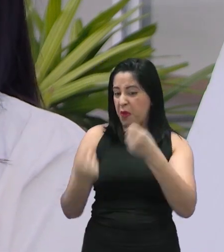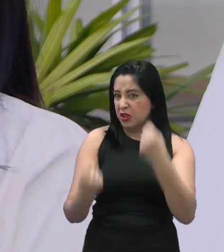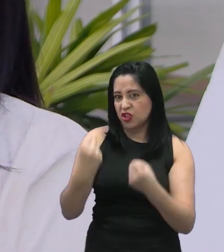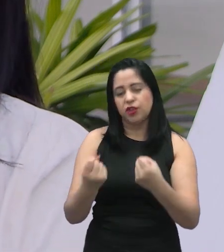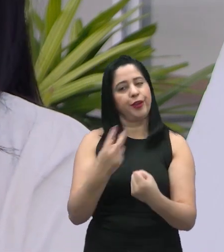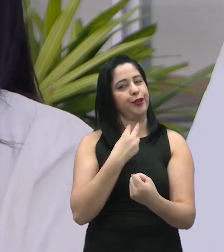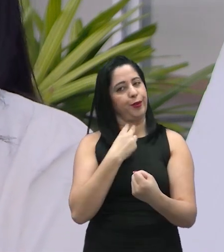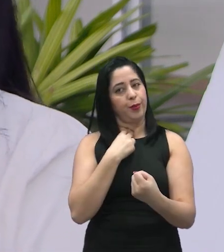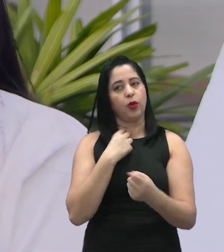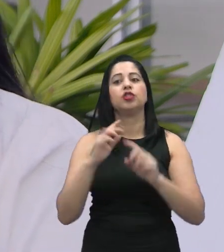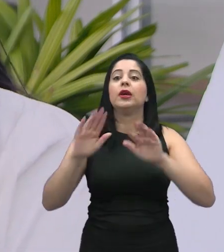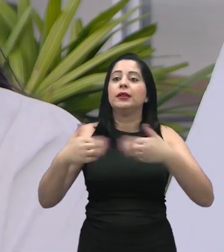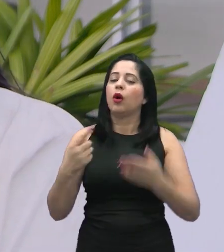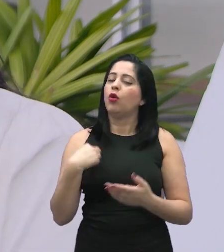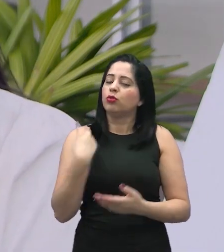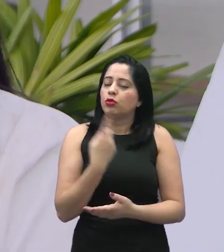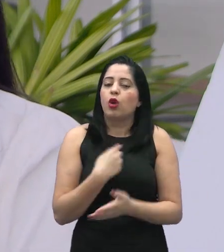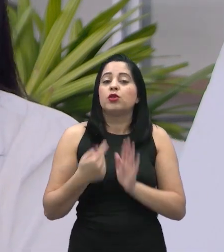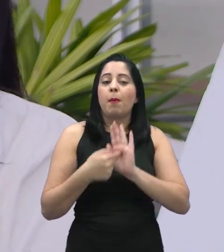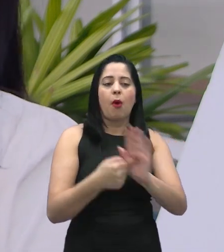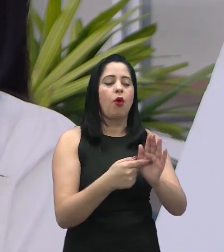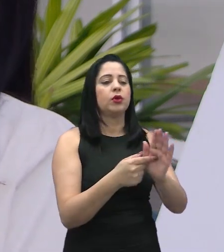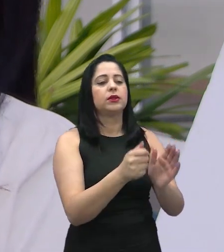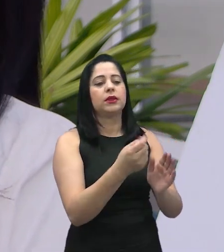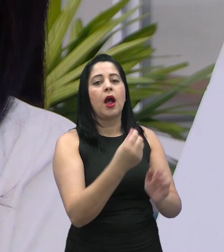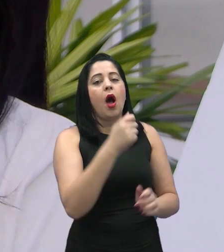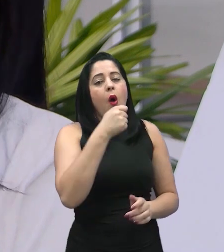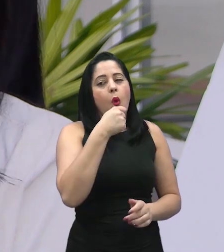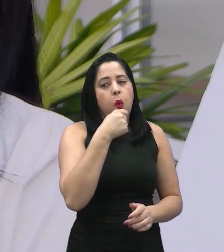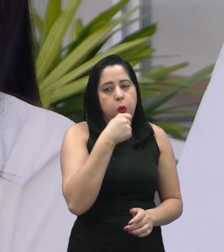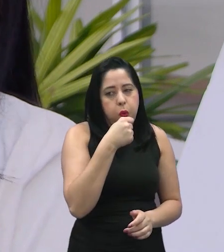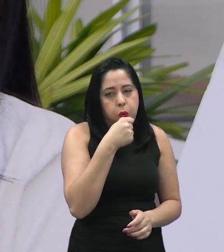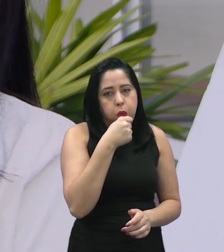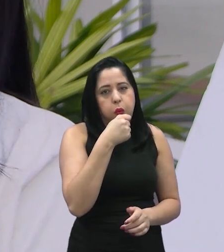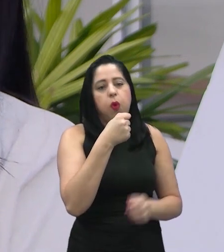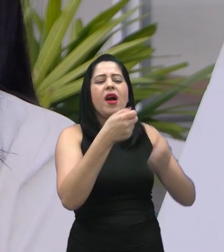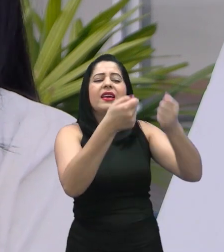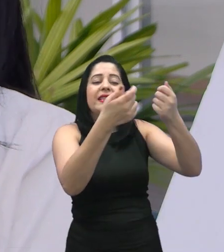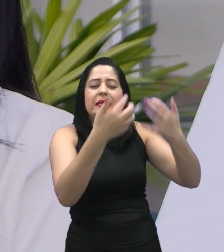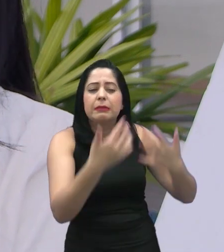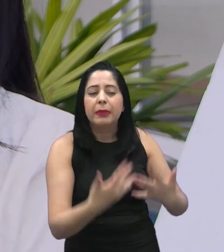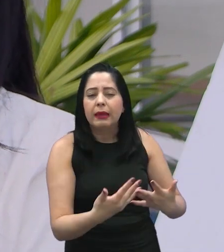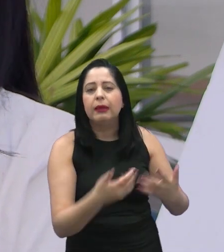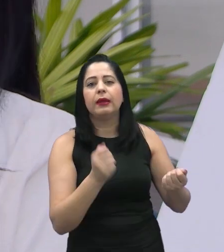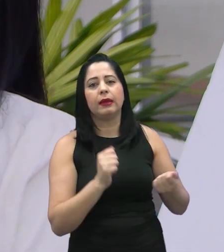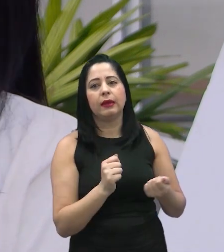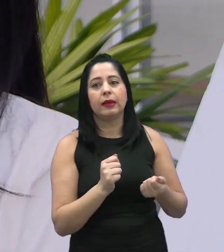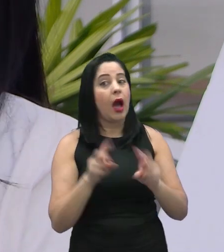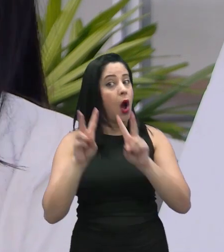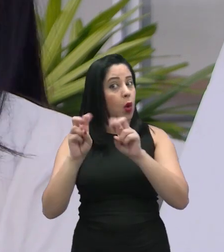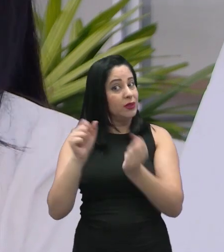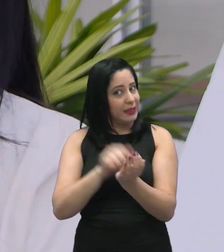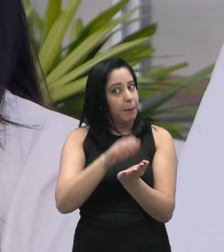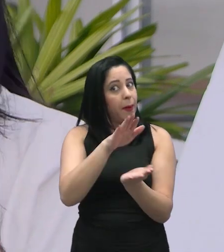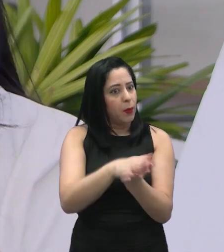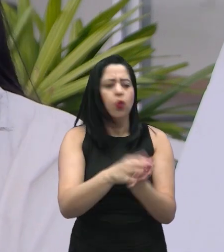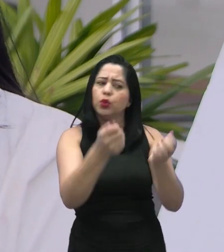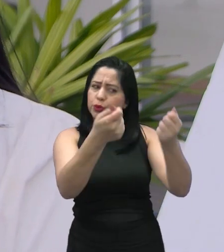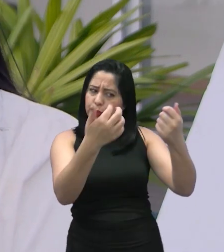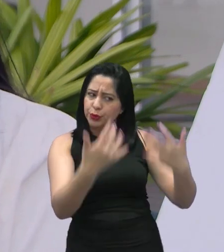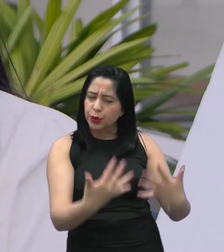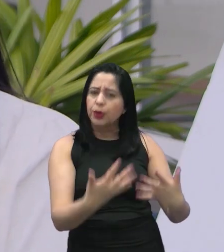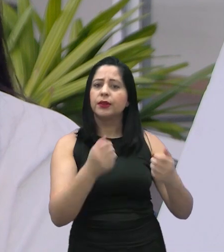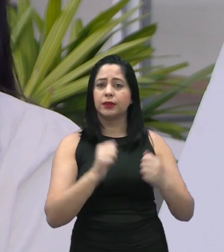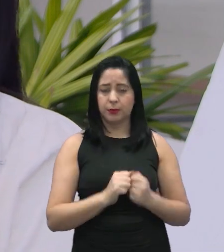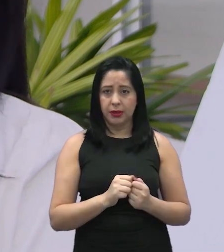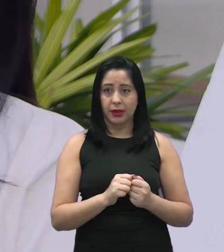mostra para o pessoal, explica o que acontece numa blitz se eles forem pegos, né, com alcoolemia, a multa, né, a penalidade de